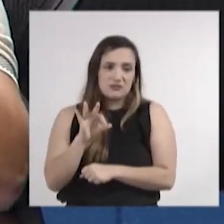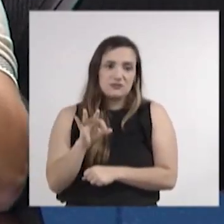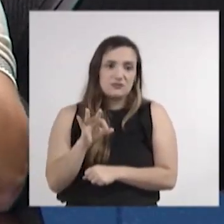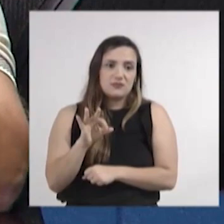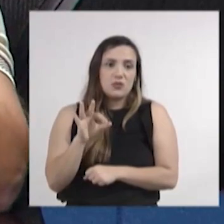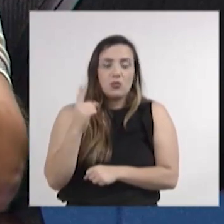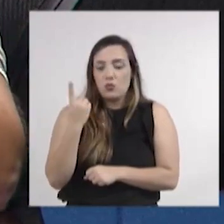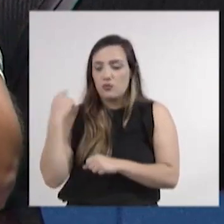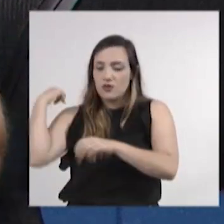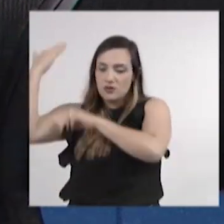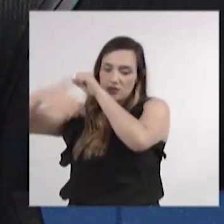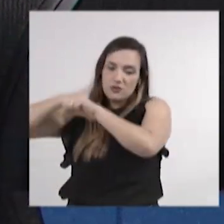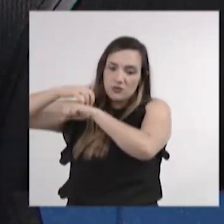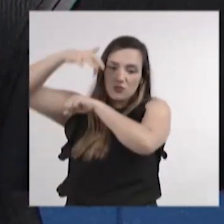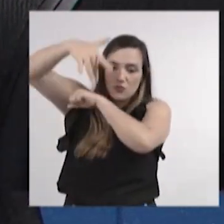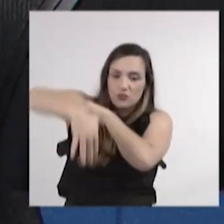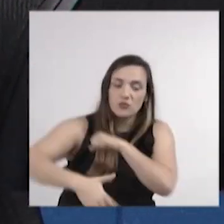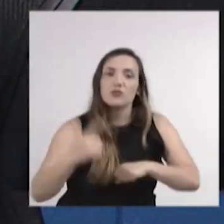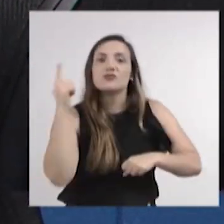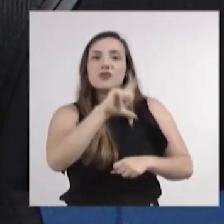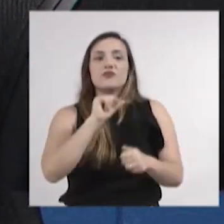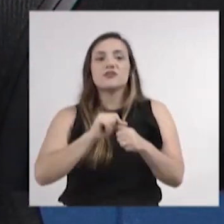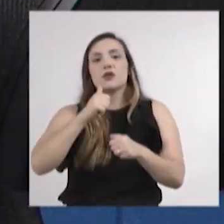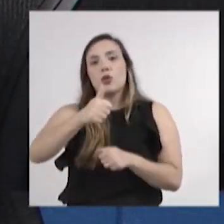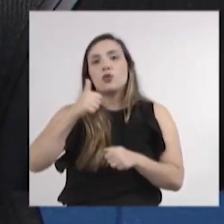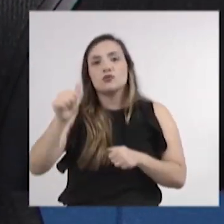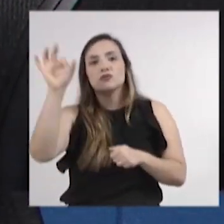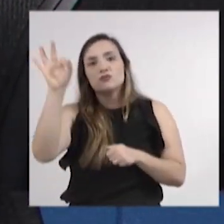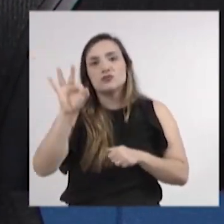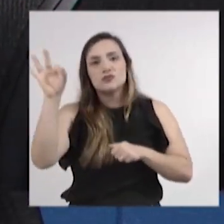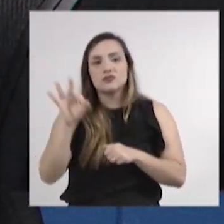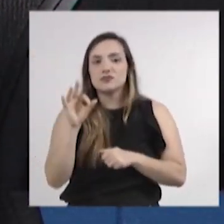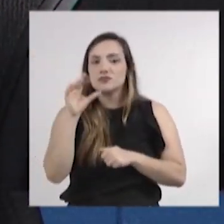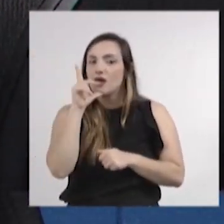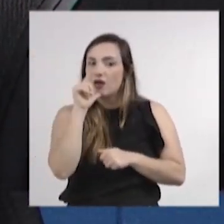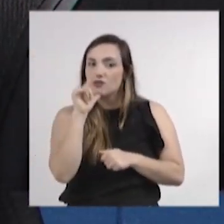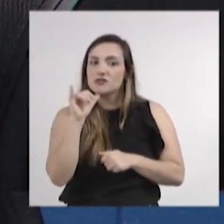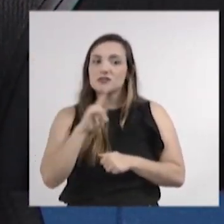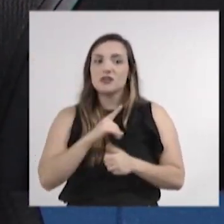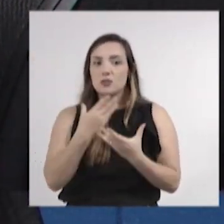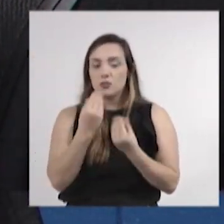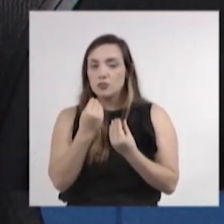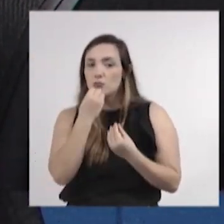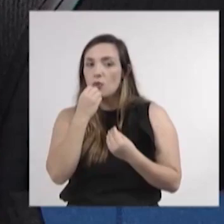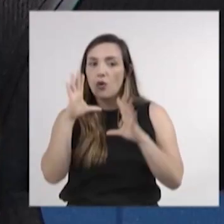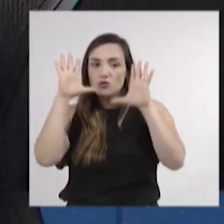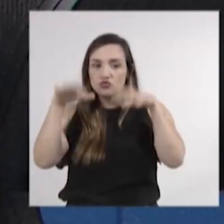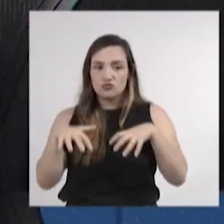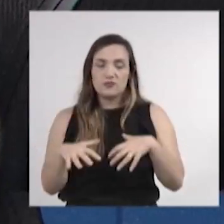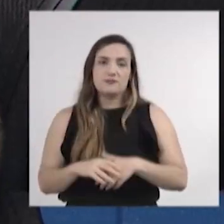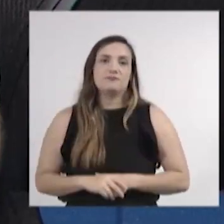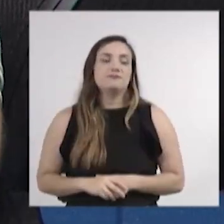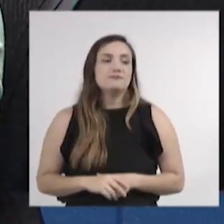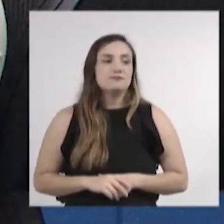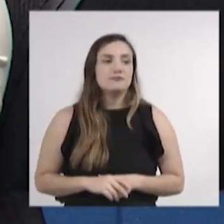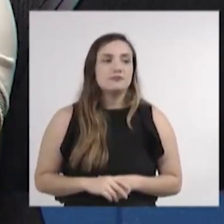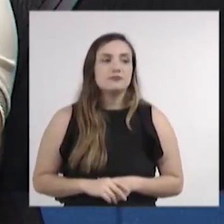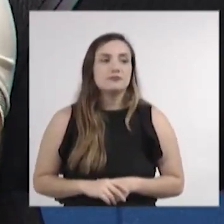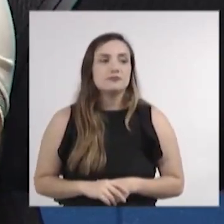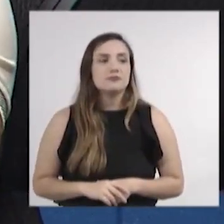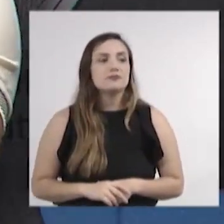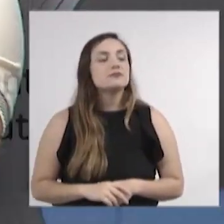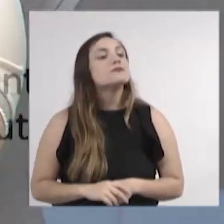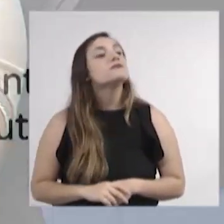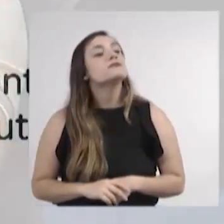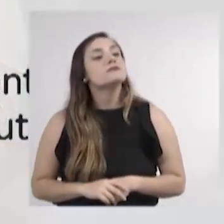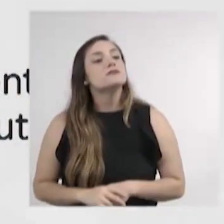uma única usina responde por 11% quando você tem um ano favorável hidrologicamente. Temos São